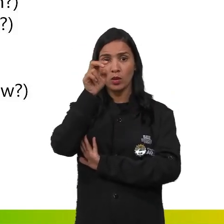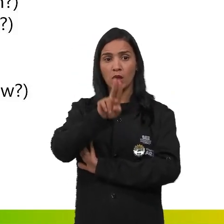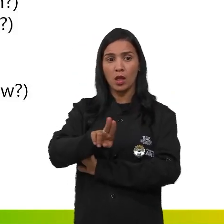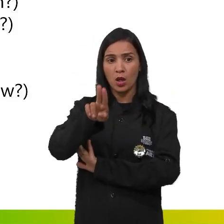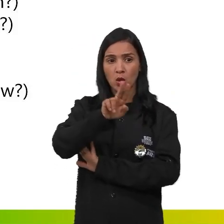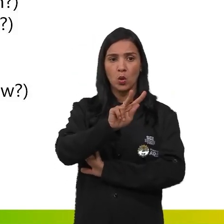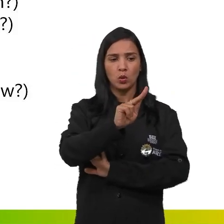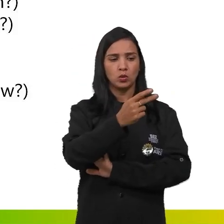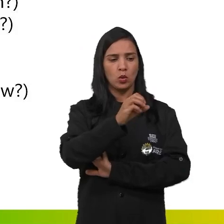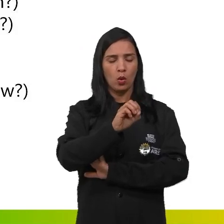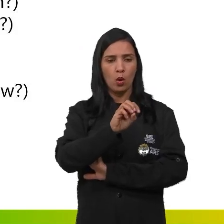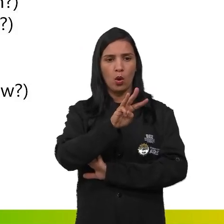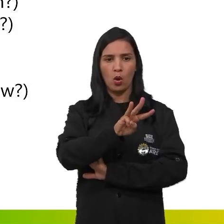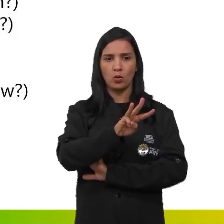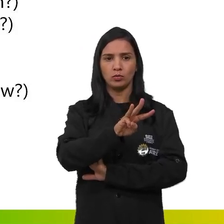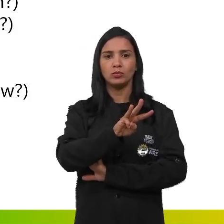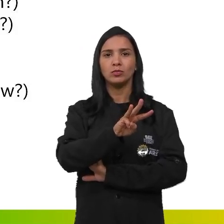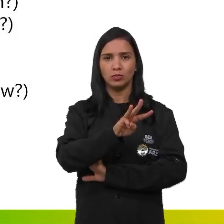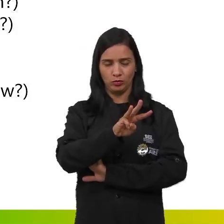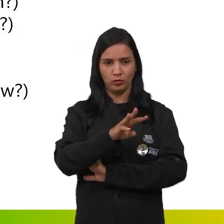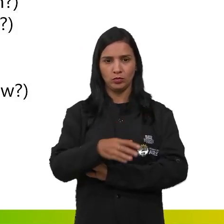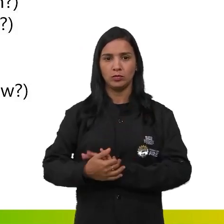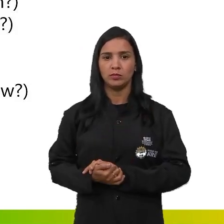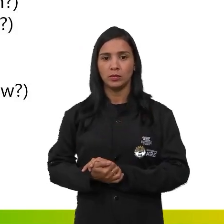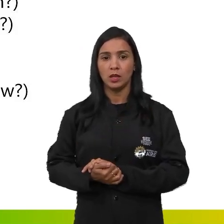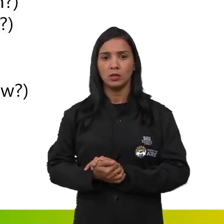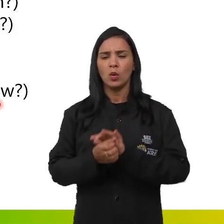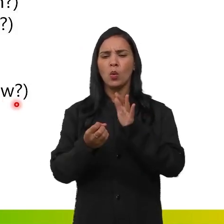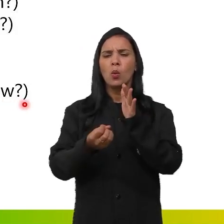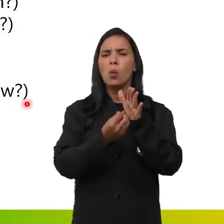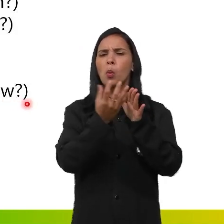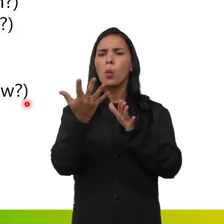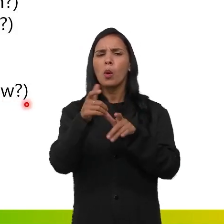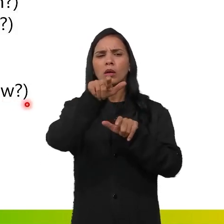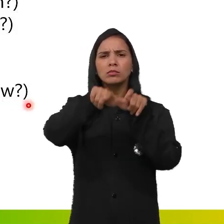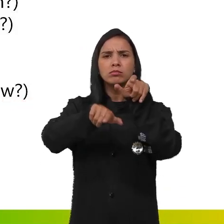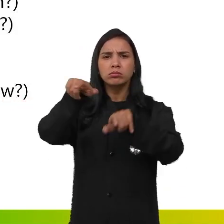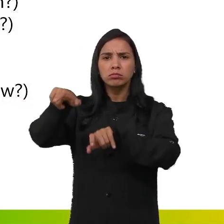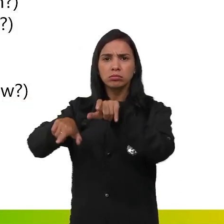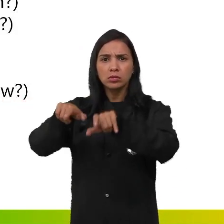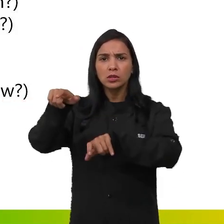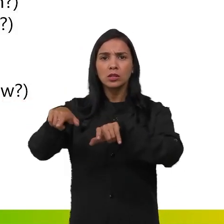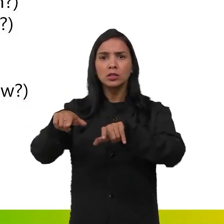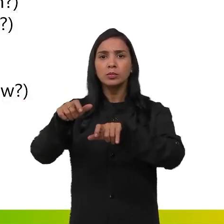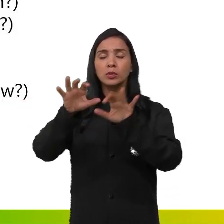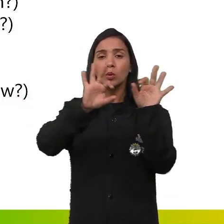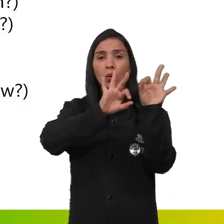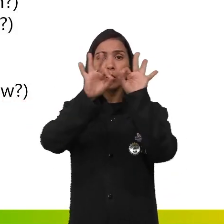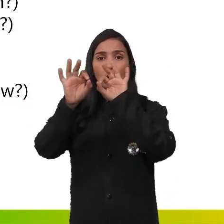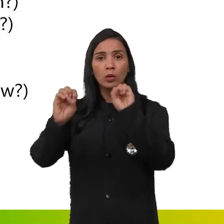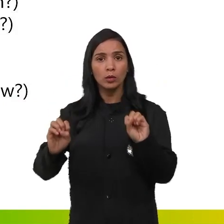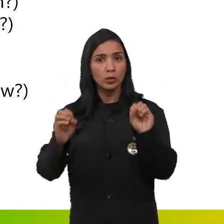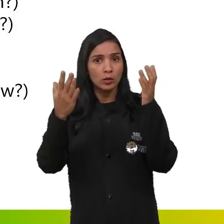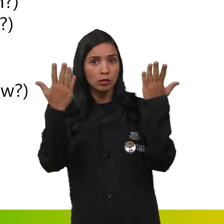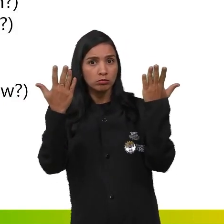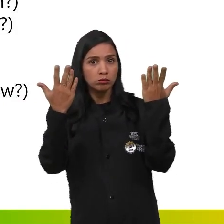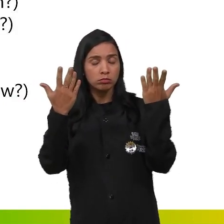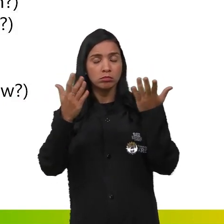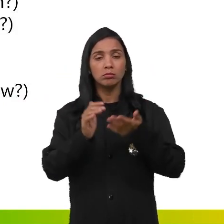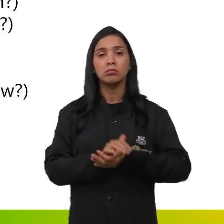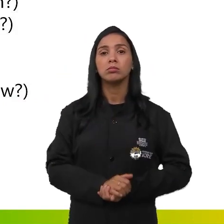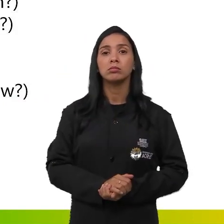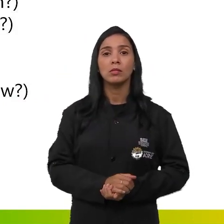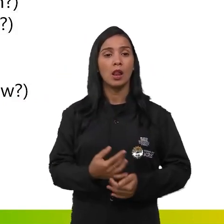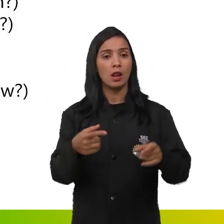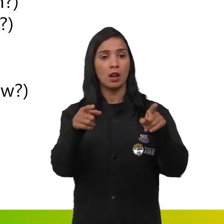How many people went to the show? Quantas pessoas foram ao show? E nós temos aqui, na